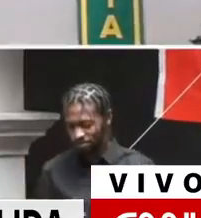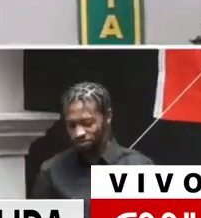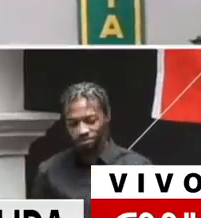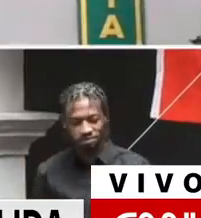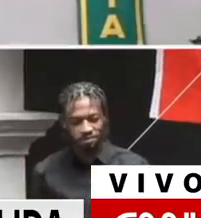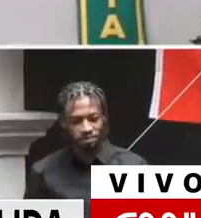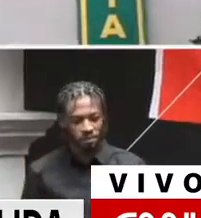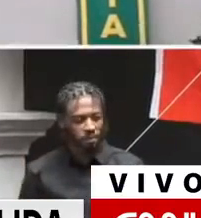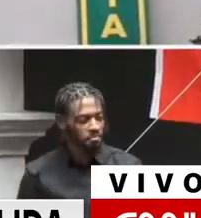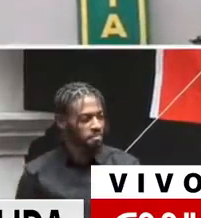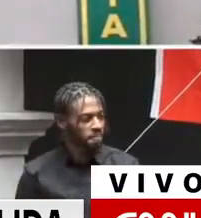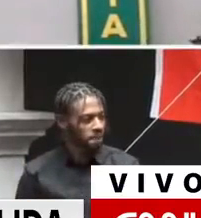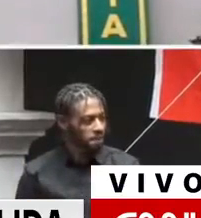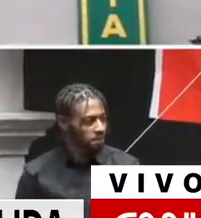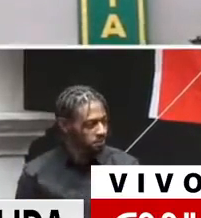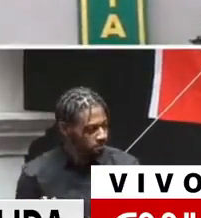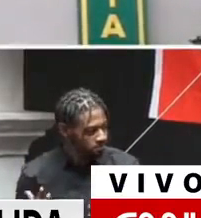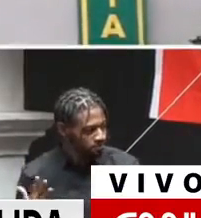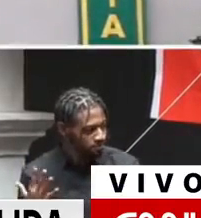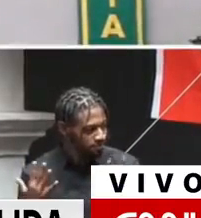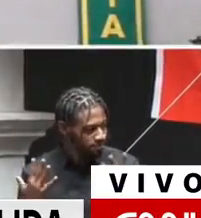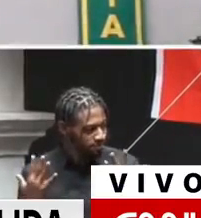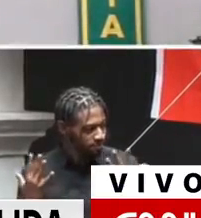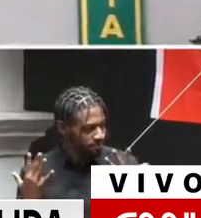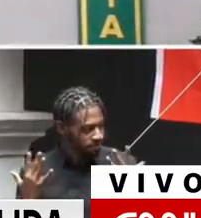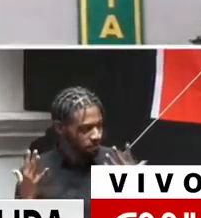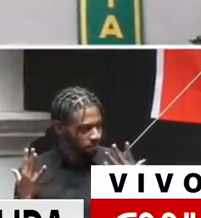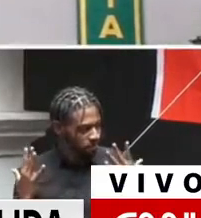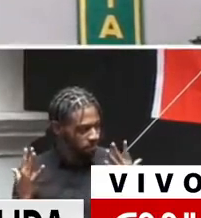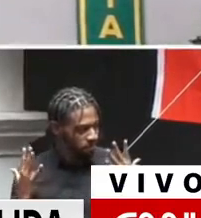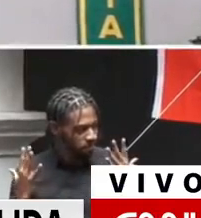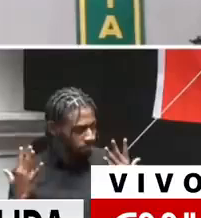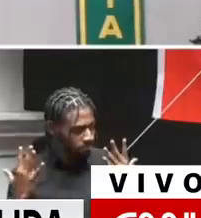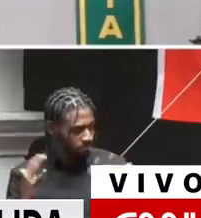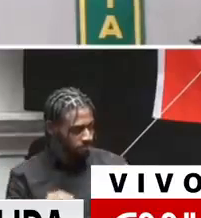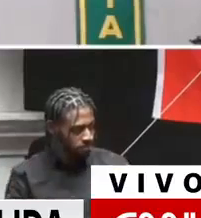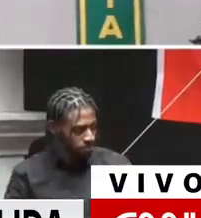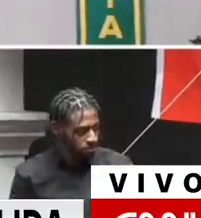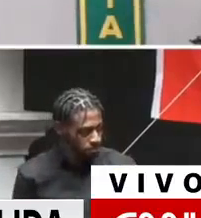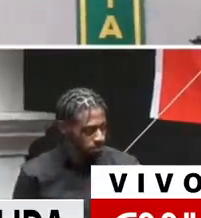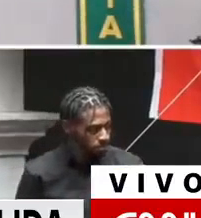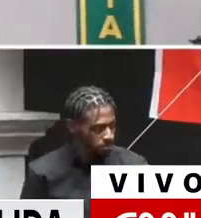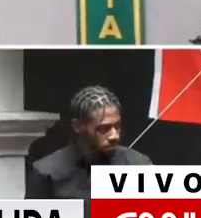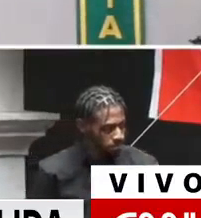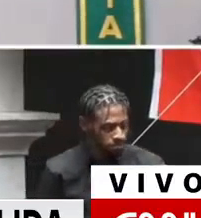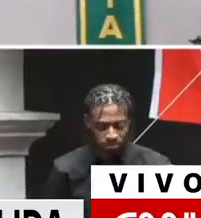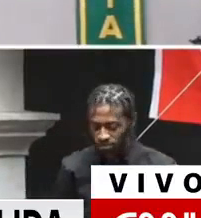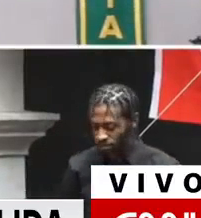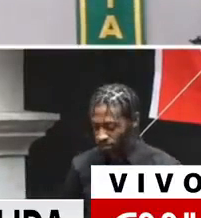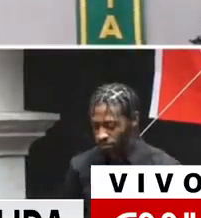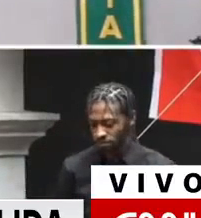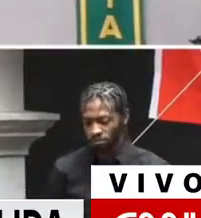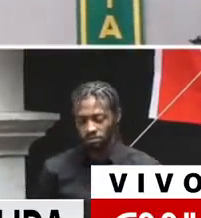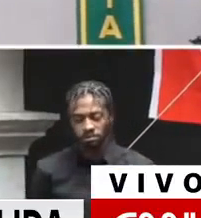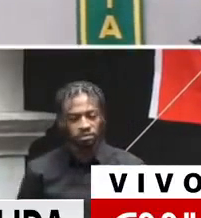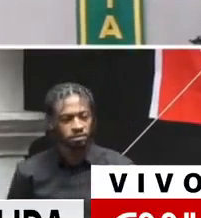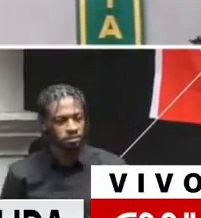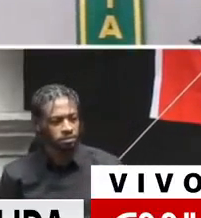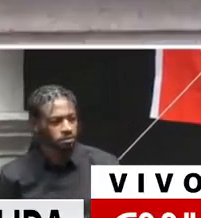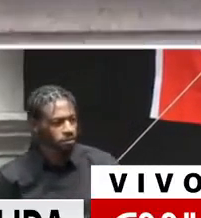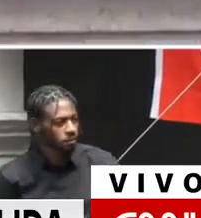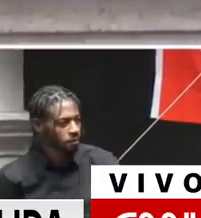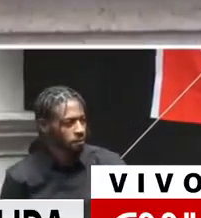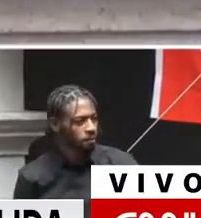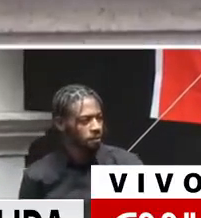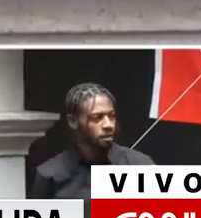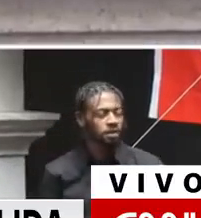leitura que deve começar em instantes. E é essa carta que ganhou o maior apoio, inclusive da sociedade civil, porque ela nasce na Faculdade